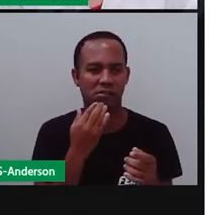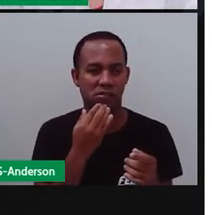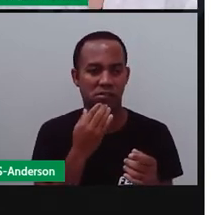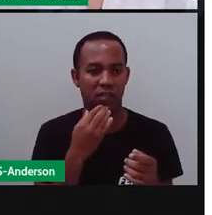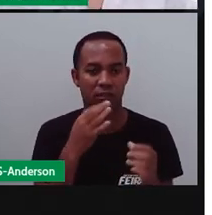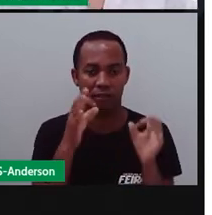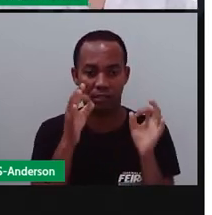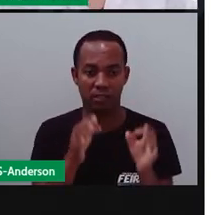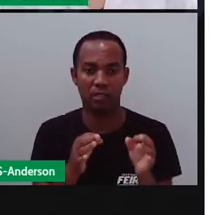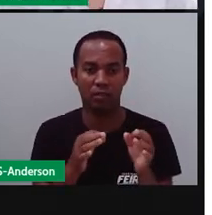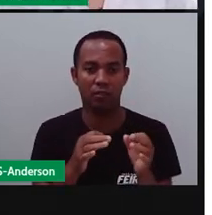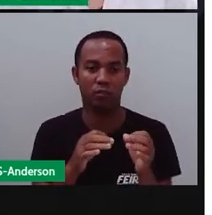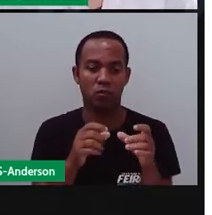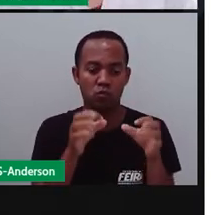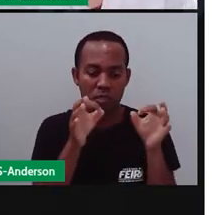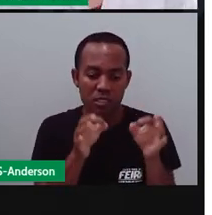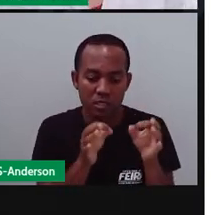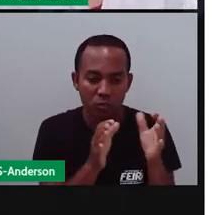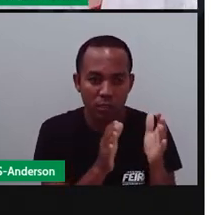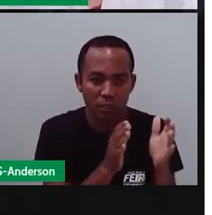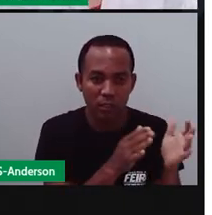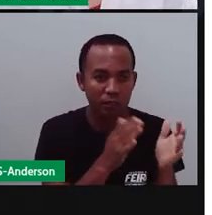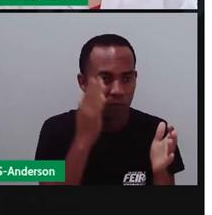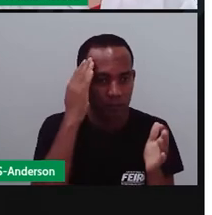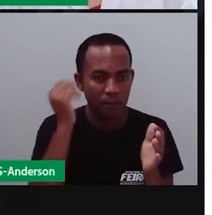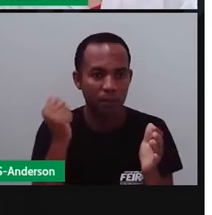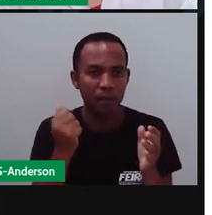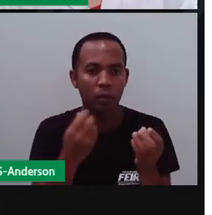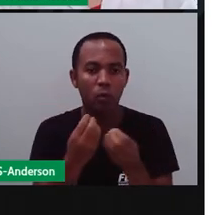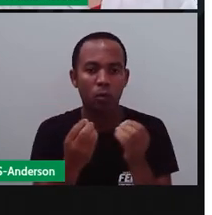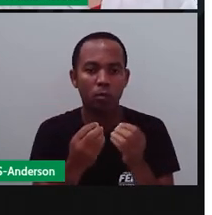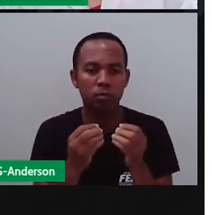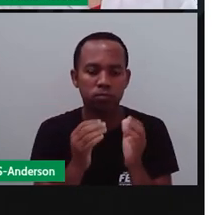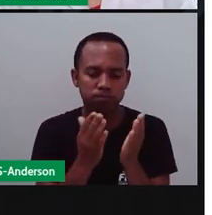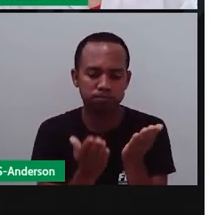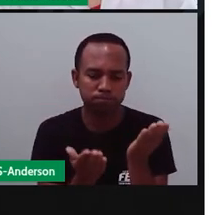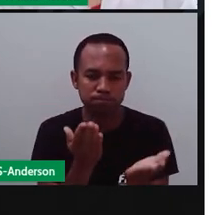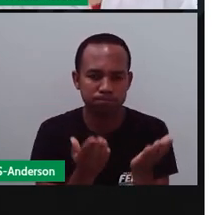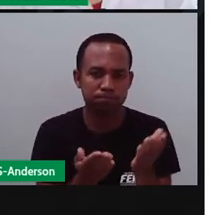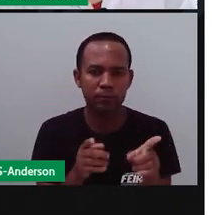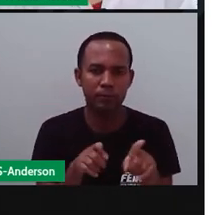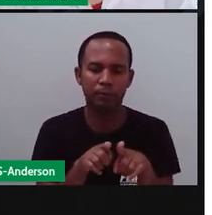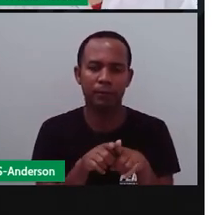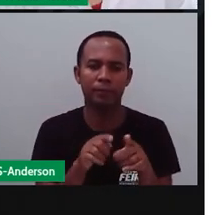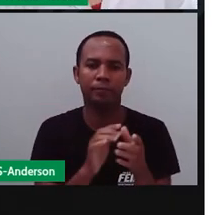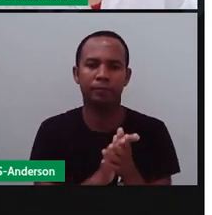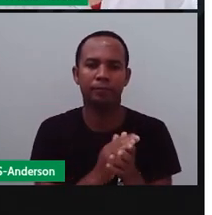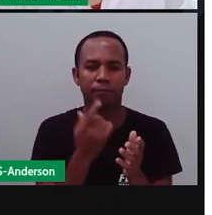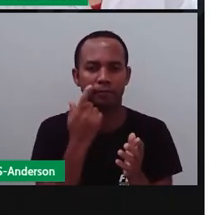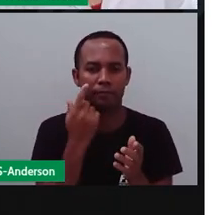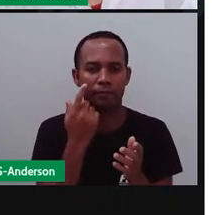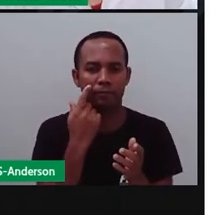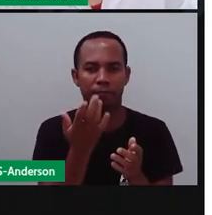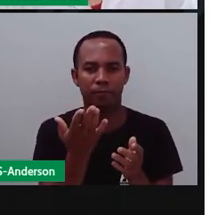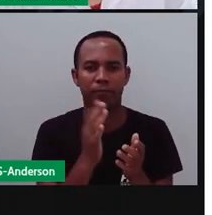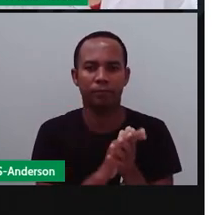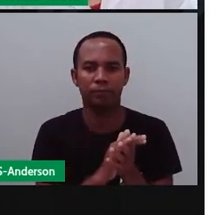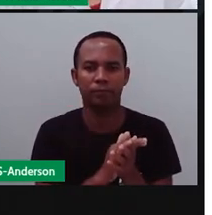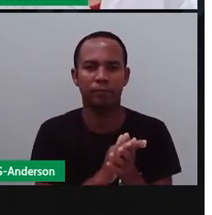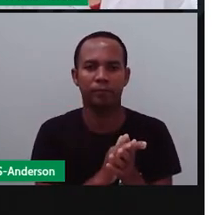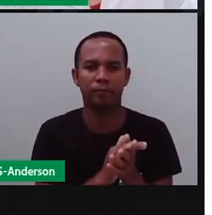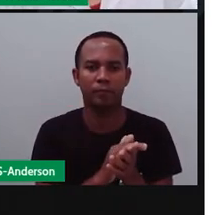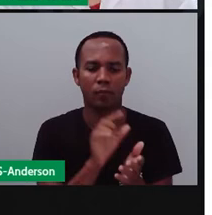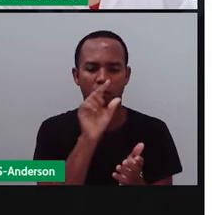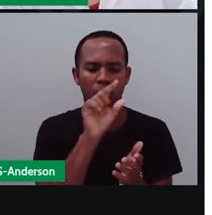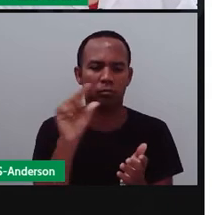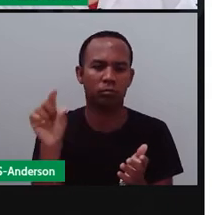quantidades exatas, né? E saber quanto que equivale cada uma delas. Bom, essas quantidades, elas vêm